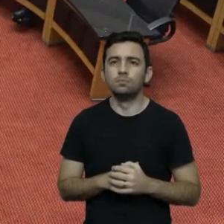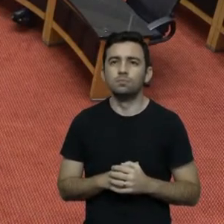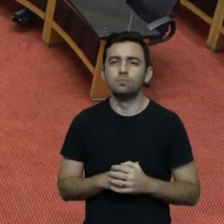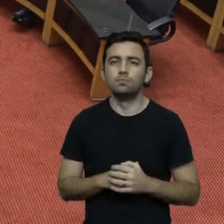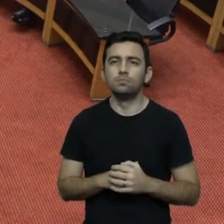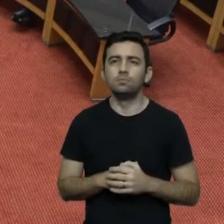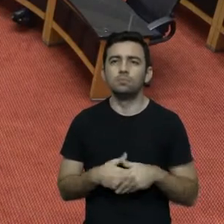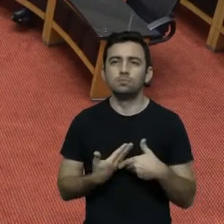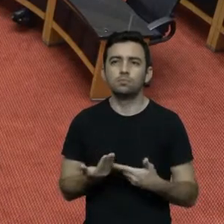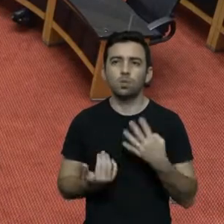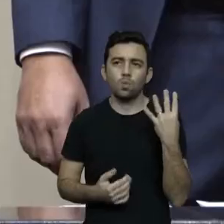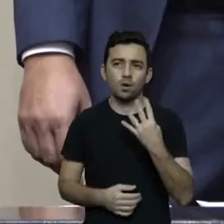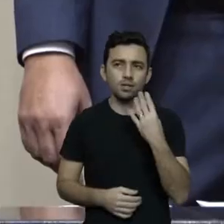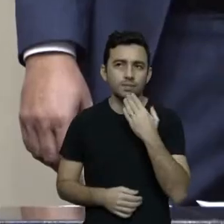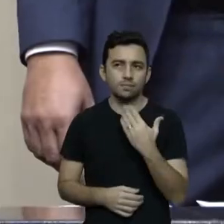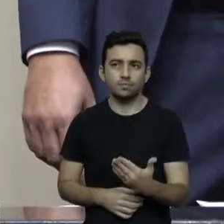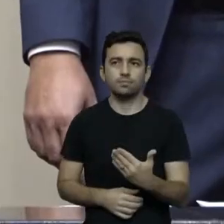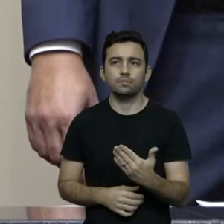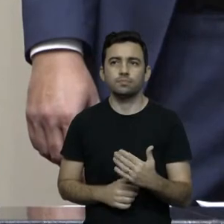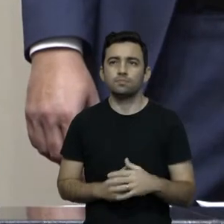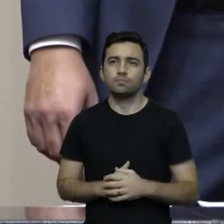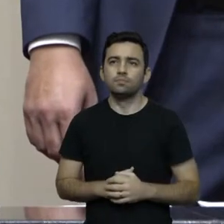o quarto requerimento